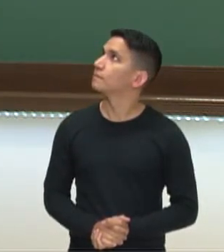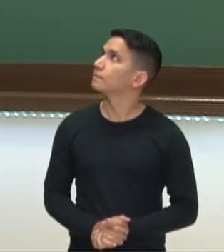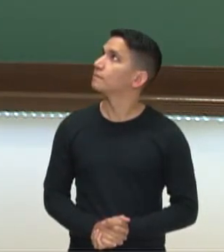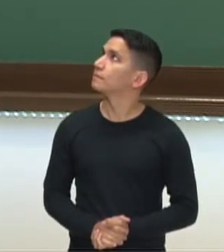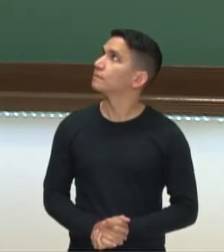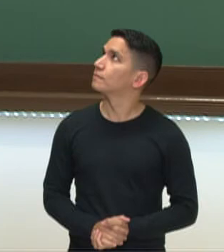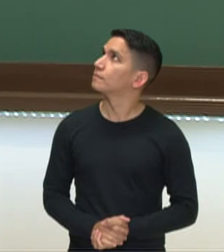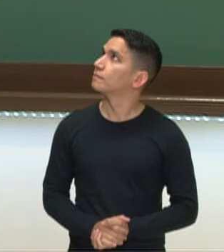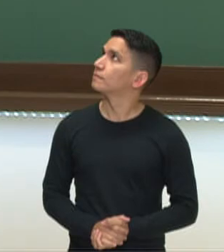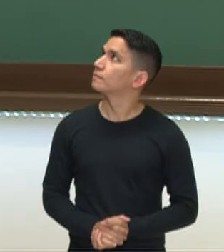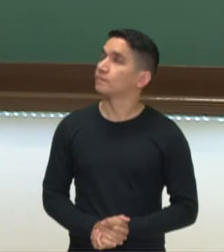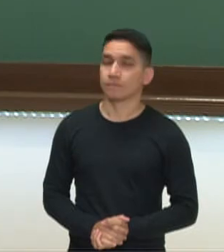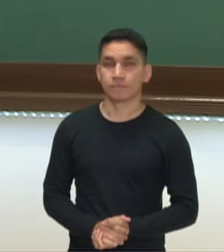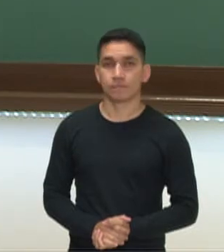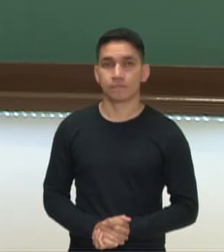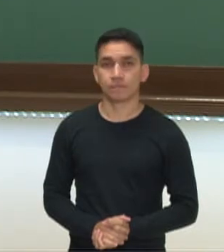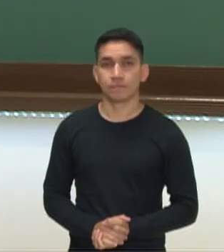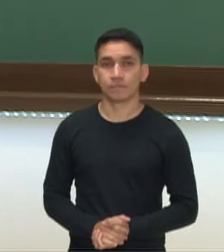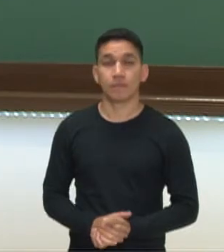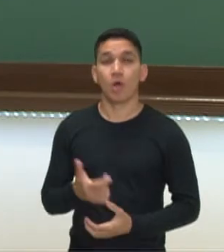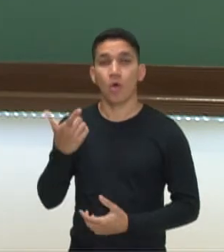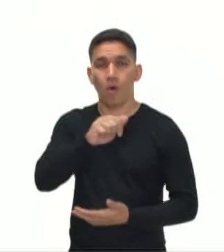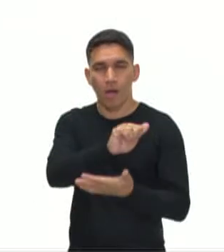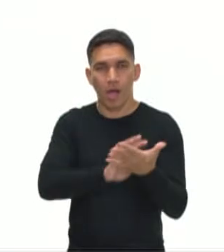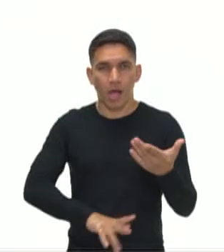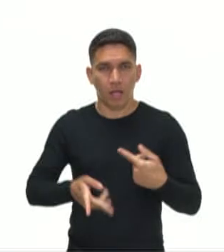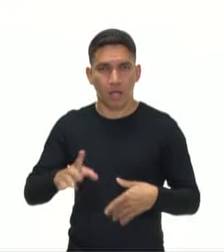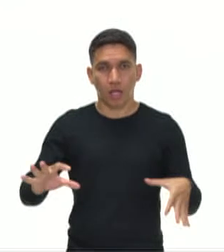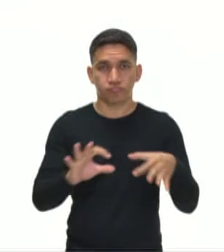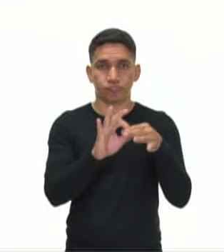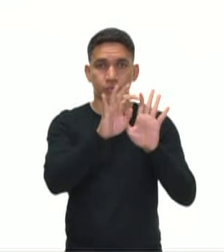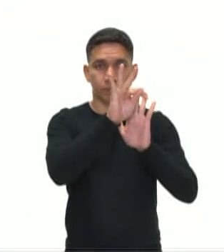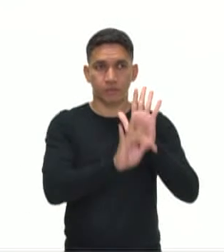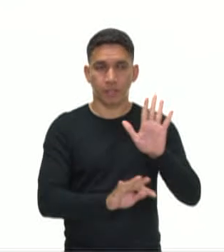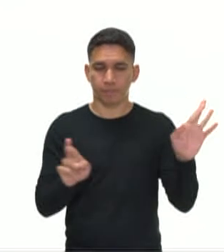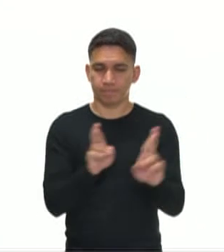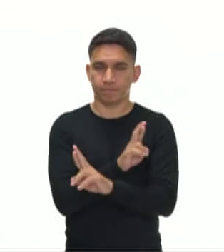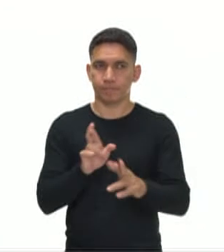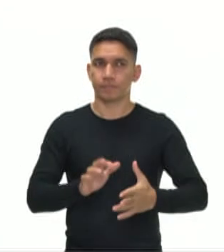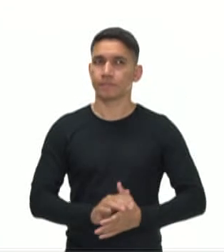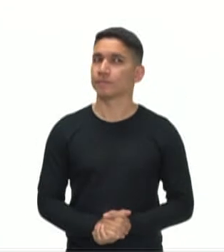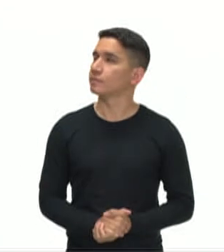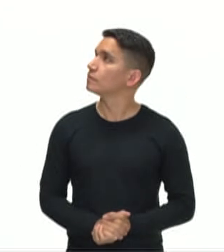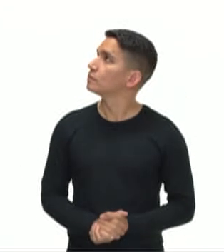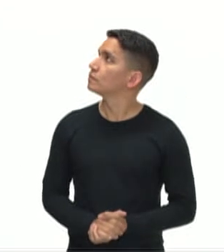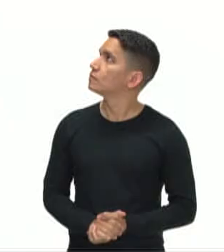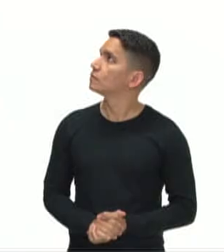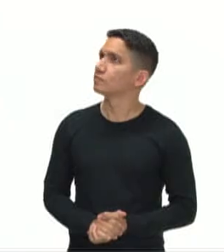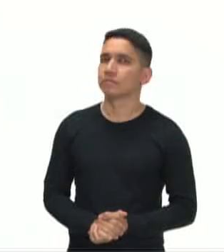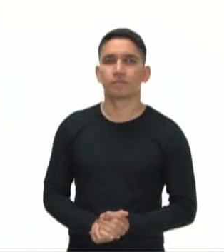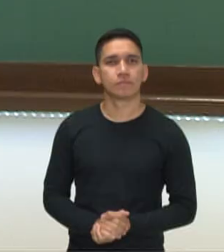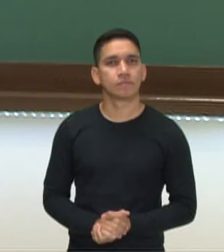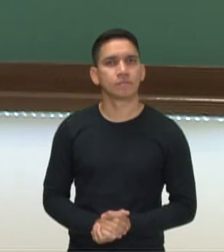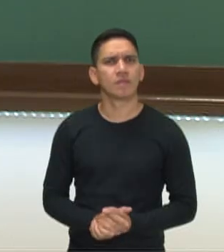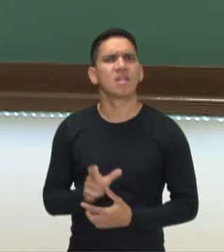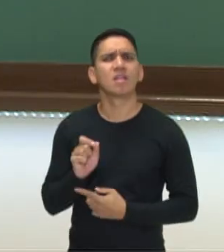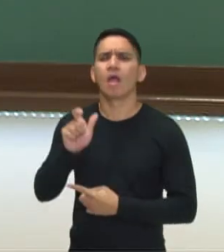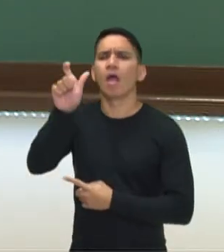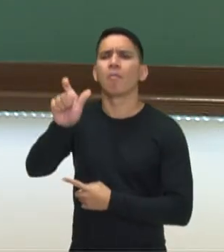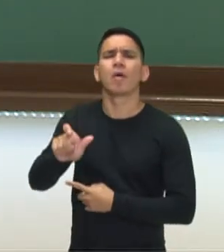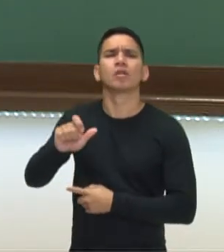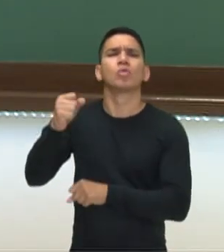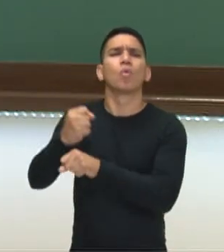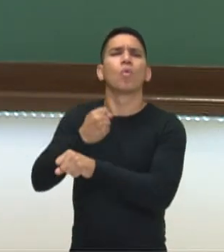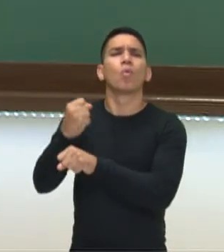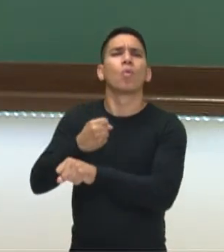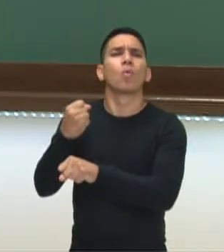mais uma atividade a respeito ainda deste texto. Agora, quem é o escultor? Quem é aí